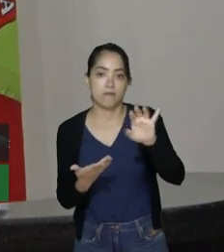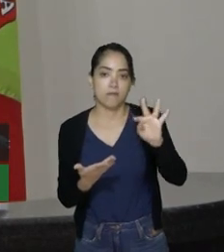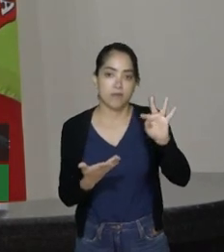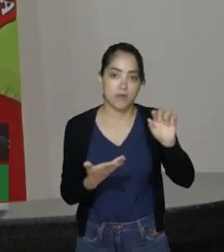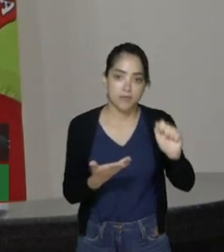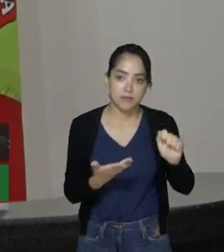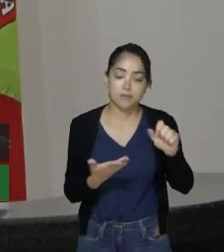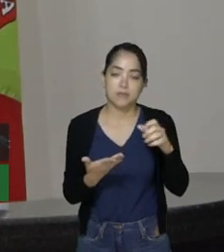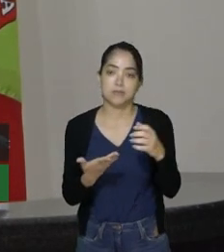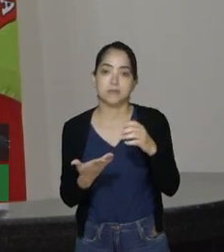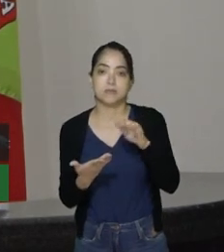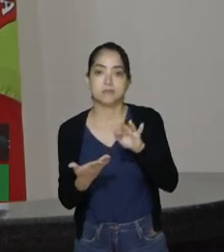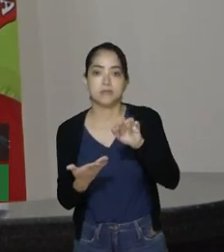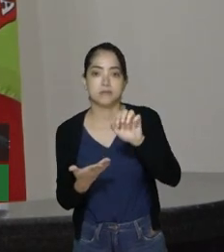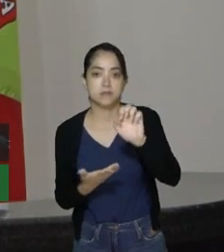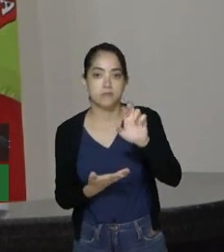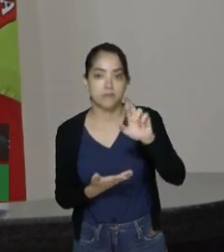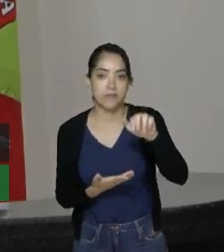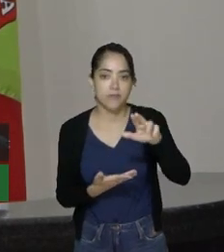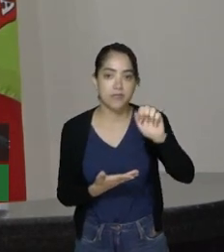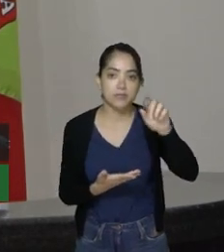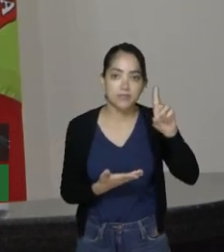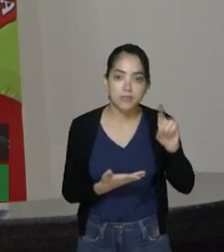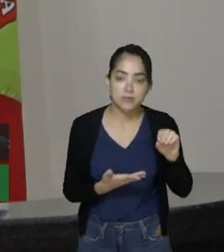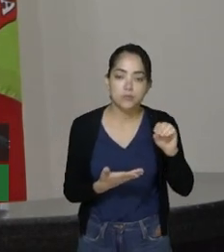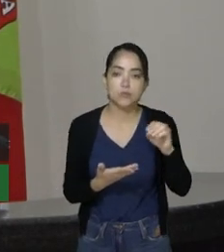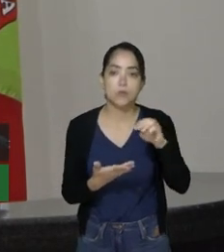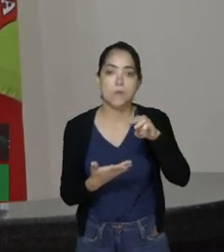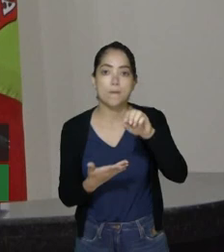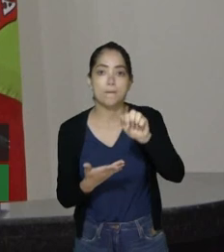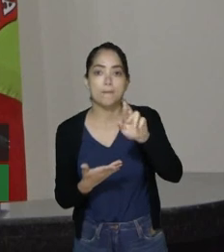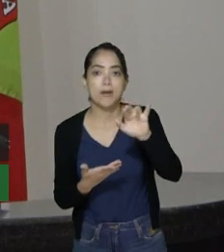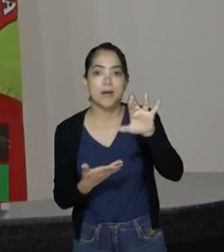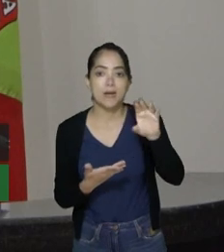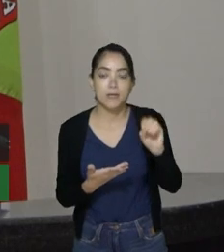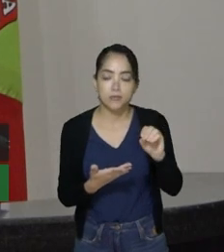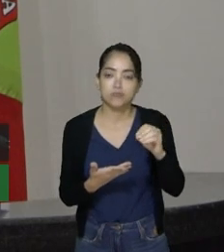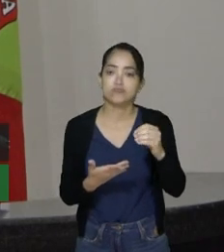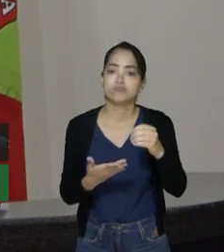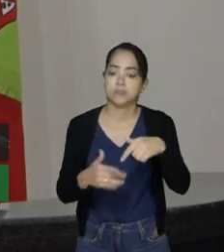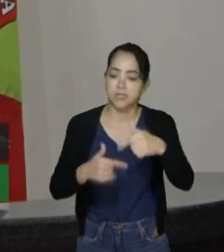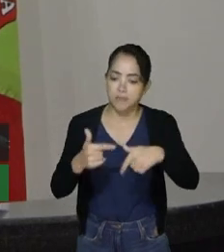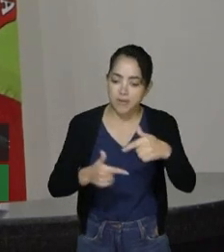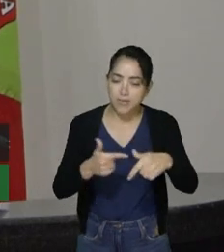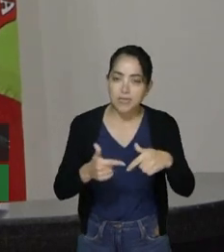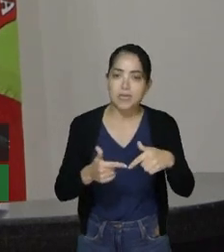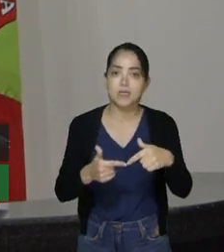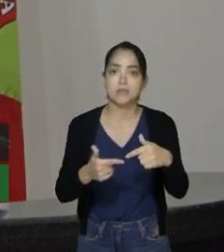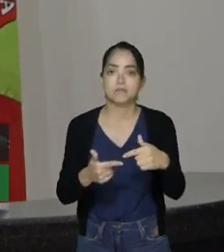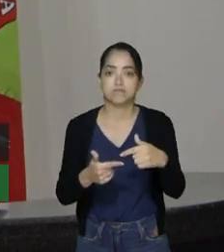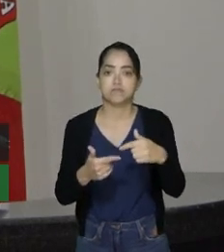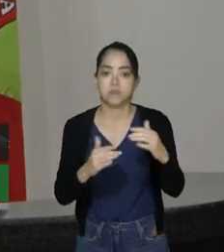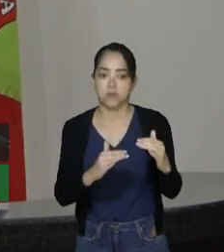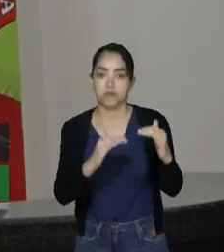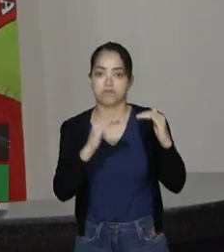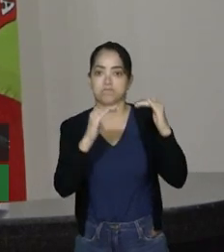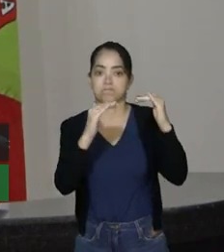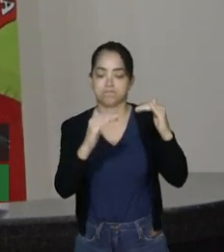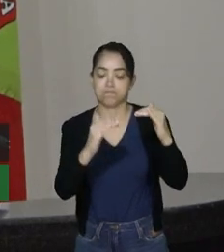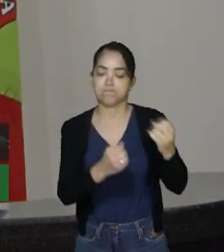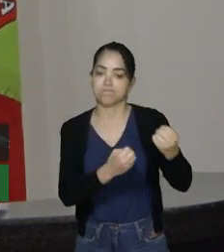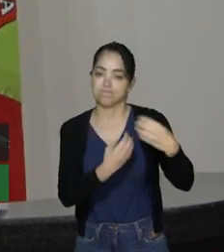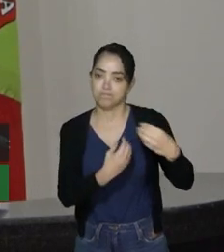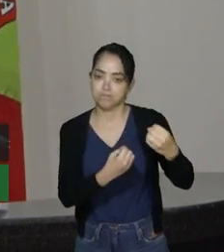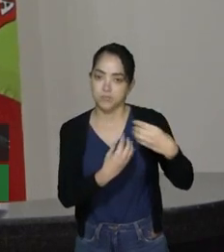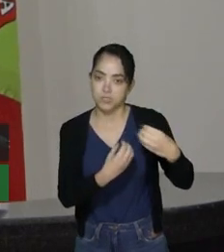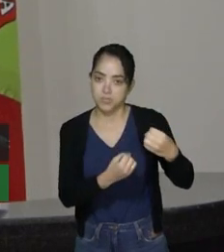Lira, Mário Covas, trabalhei com ele um ano na Constituinte. Gente, eu tive grandes e grandes mestres